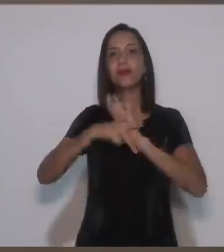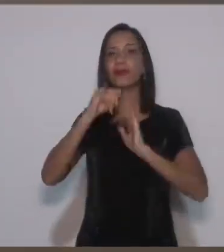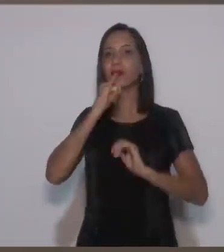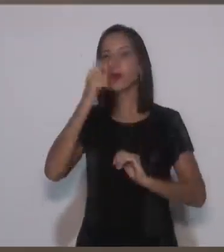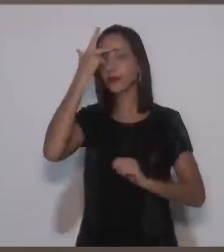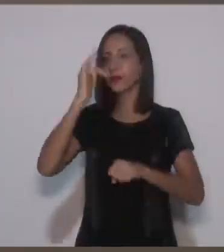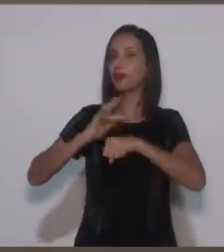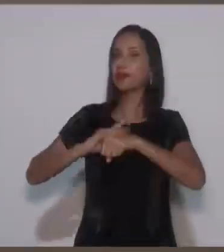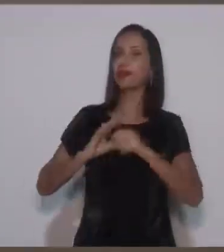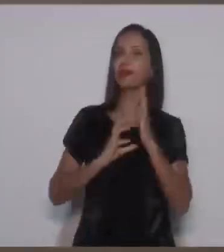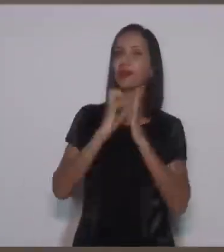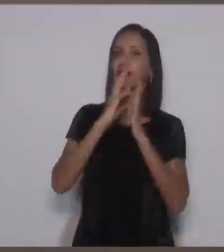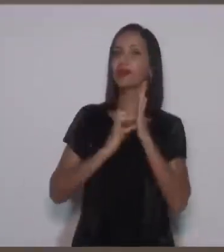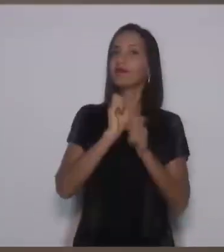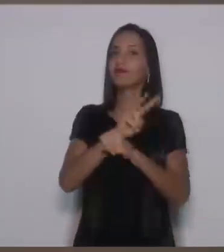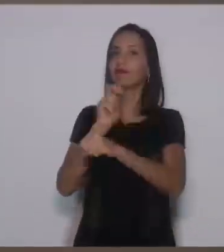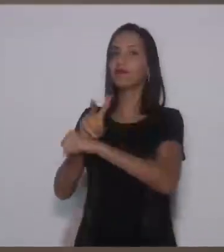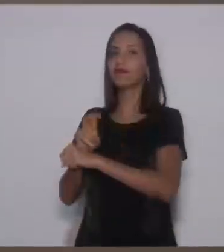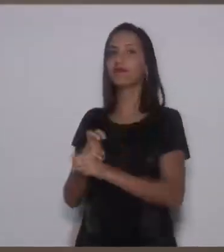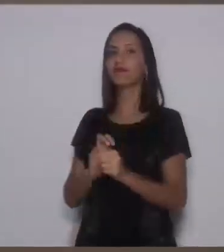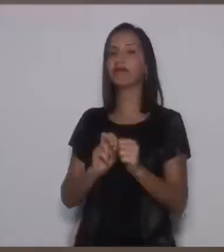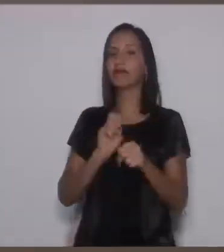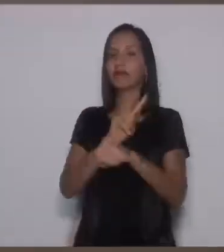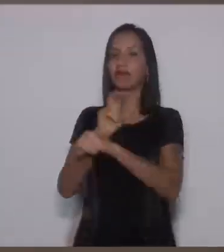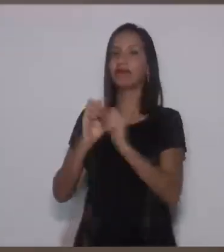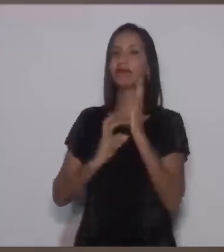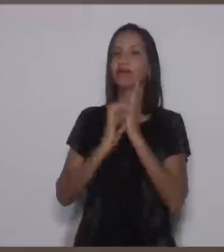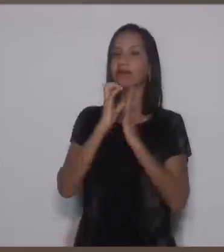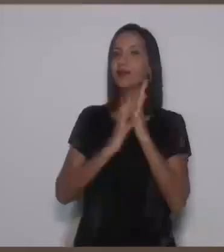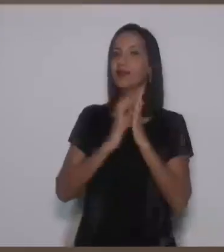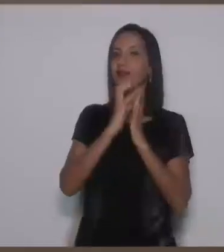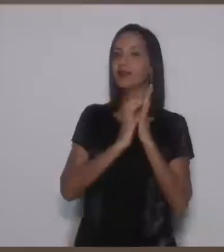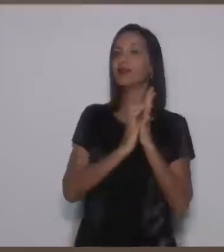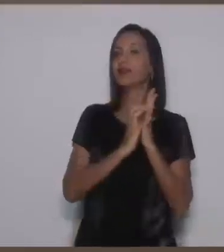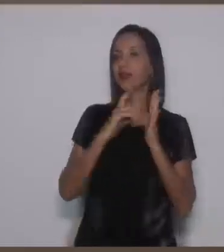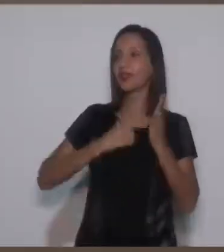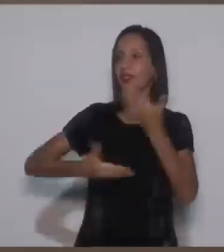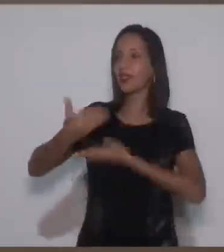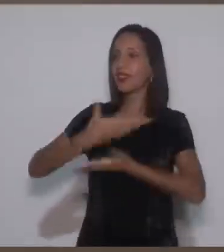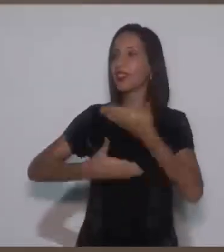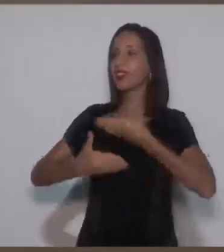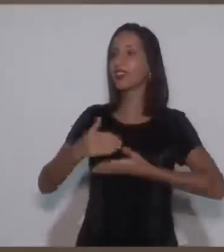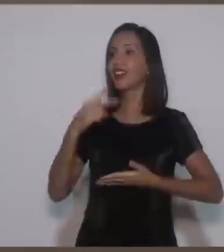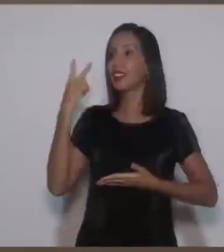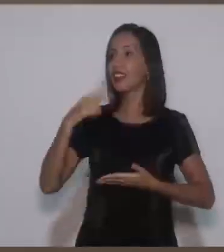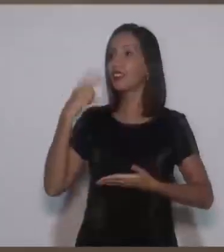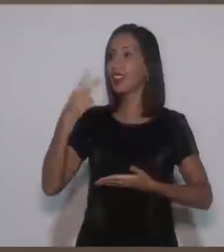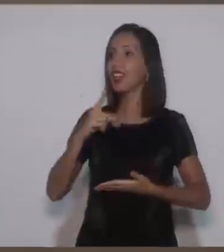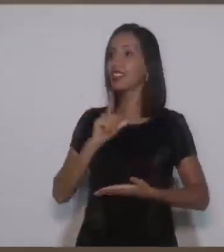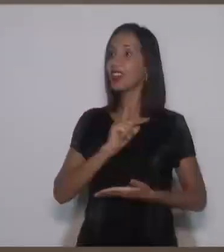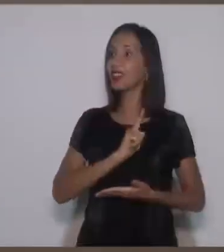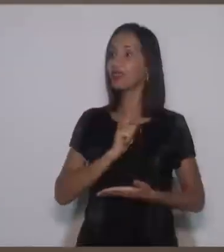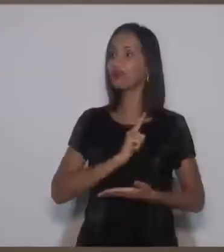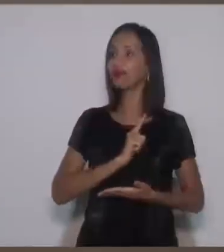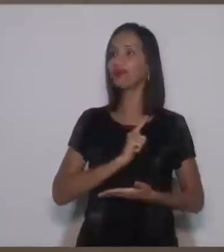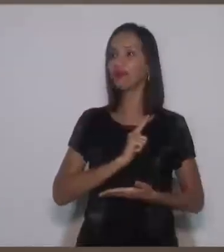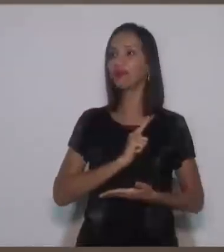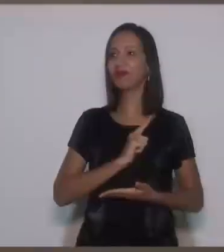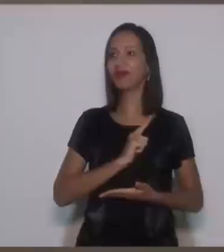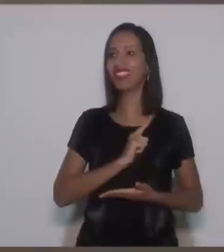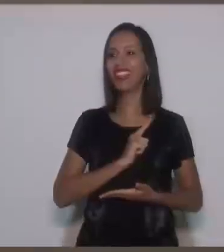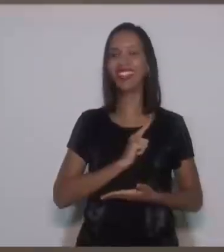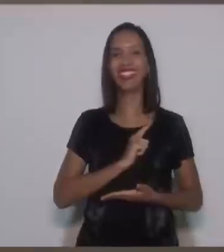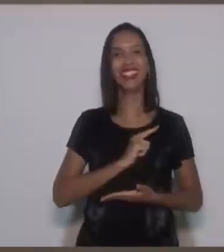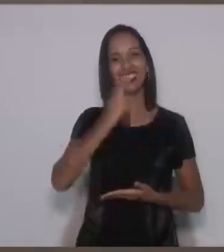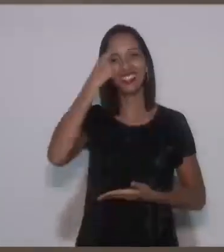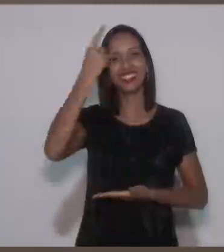HIV, a luta de vocês já é muito grande. Então, eu compartilho aqui, vou ver os vereadores que vão propor e eu compartilho dessa ideia.